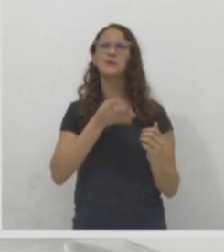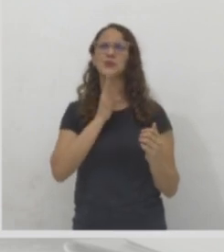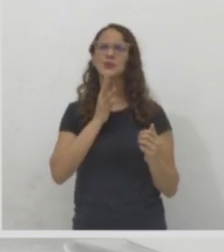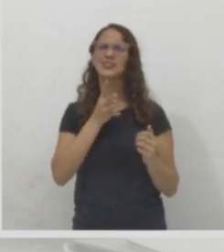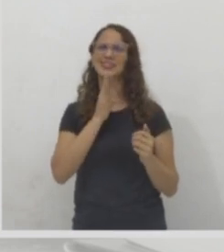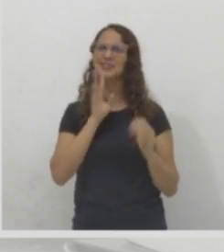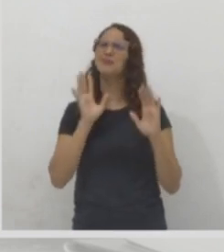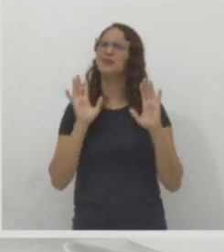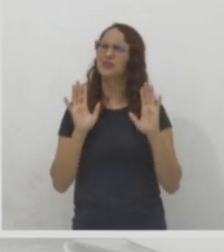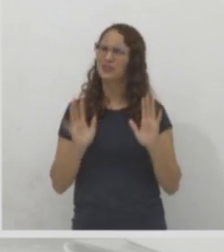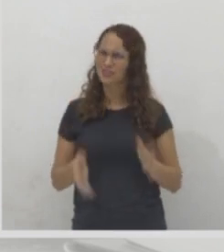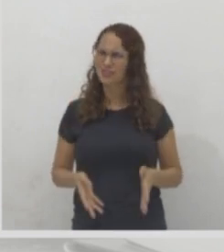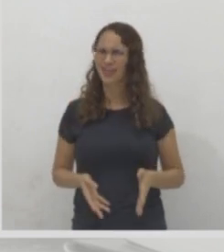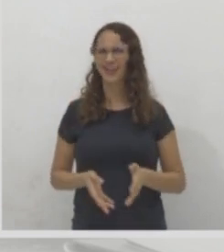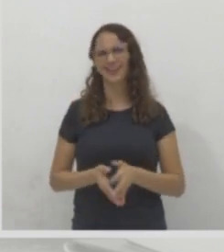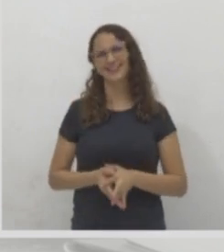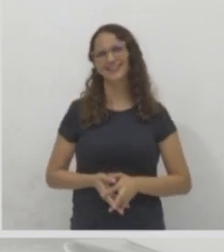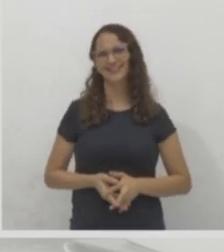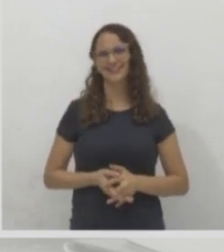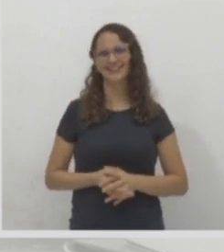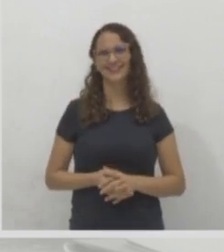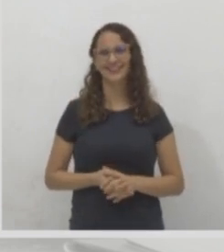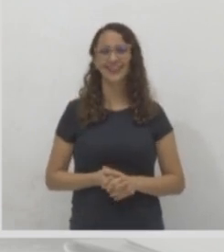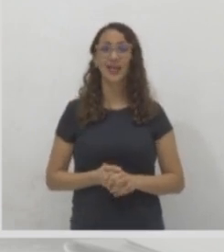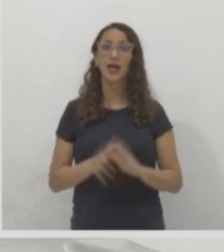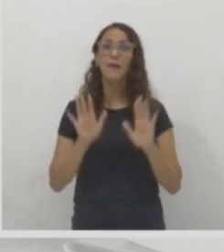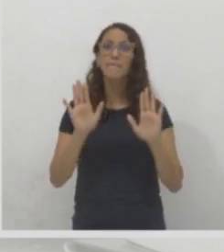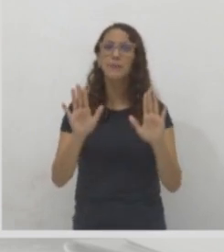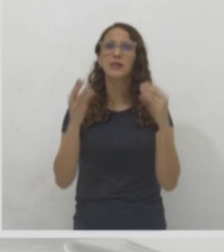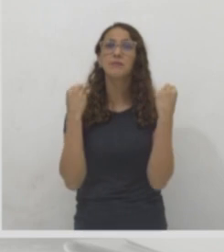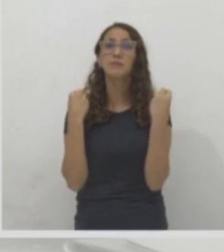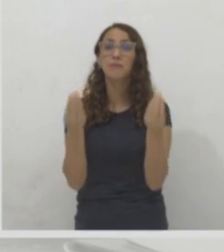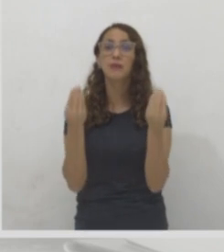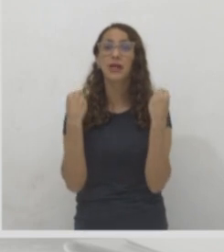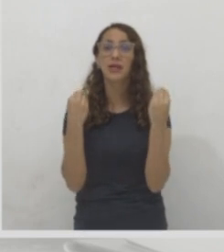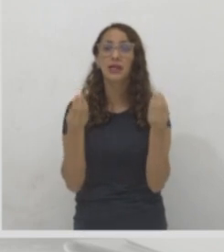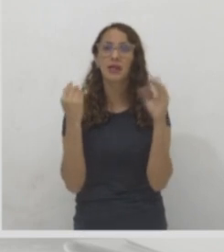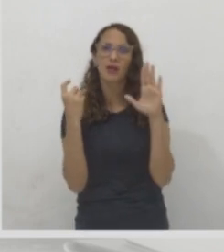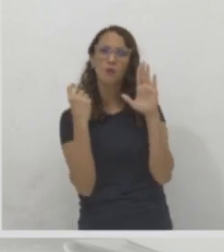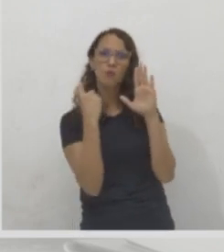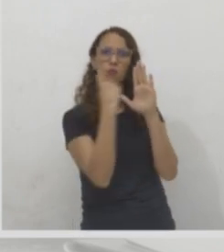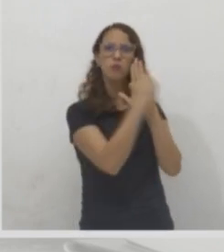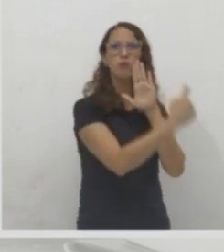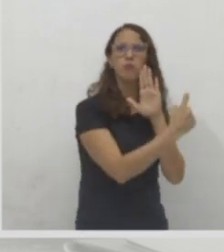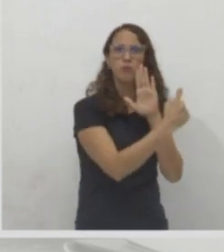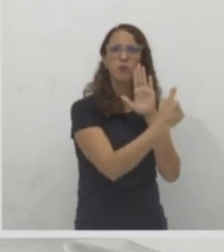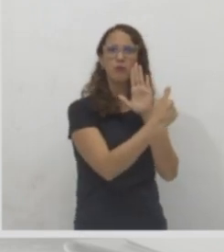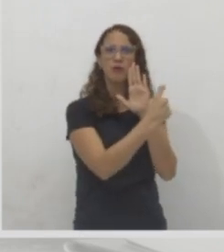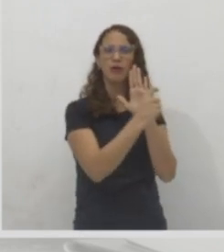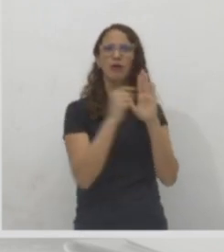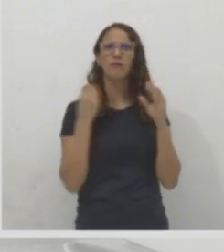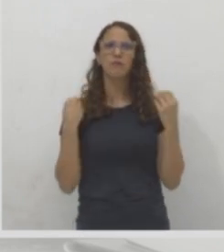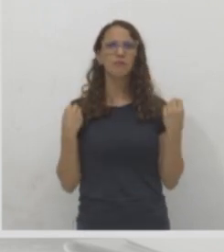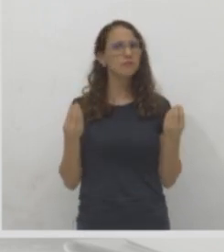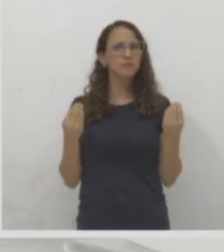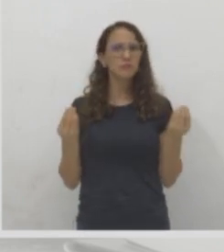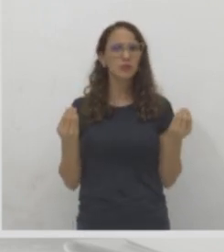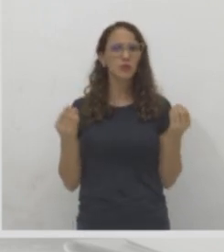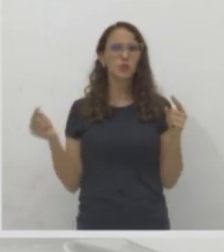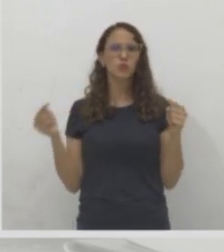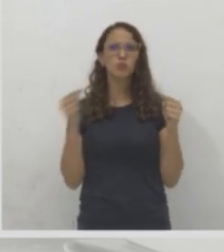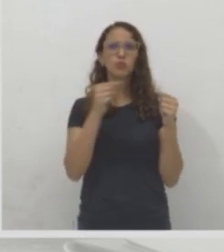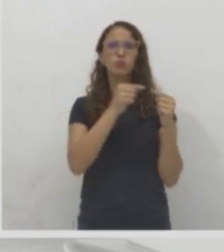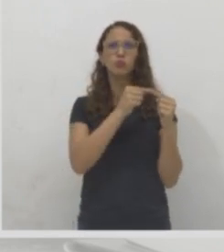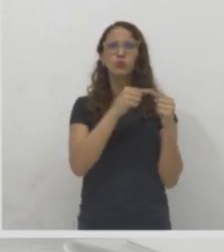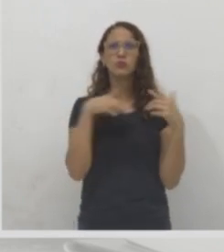é, certo? Mas para que serve uma manchete? Qual é o